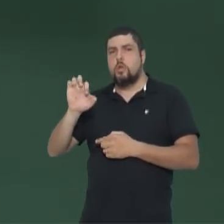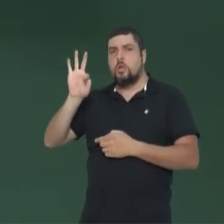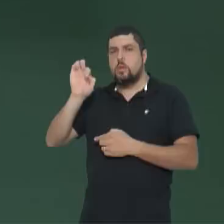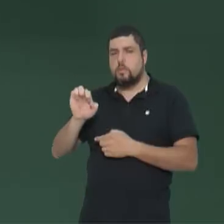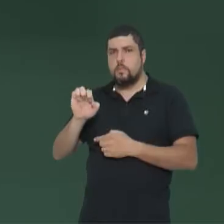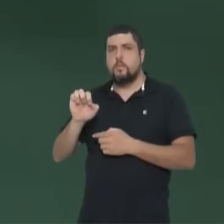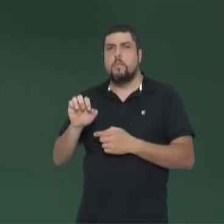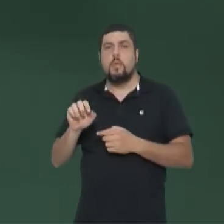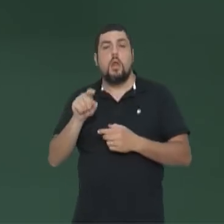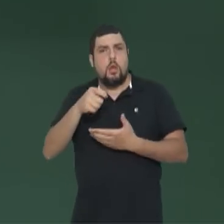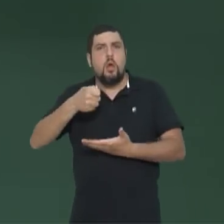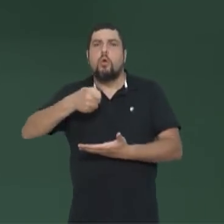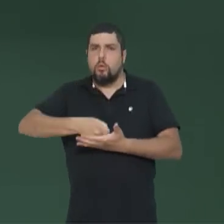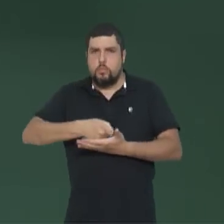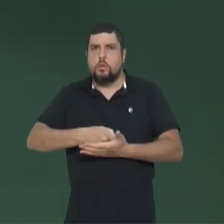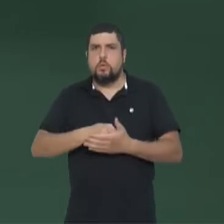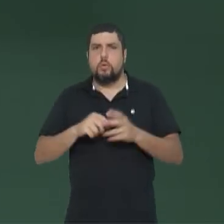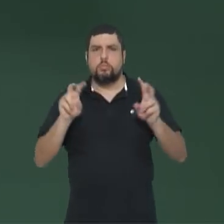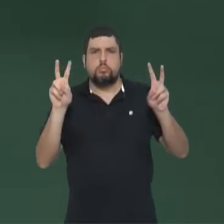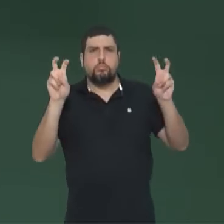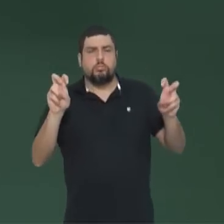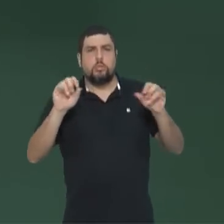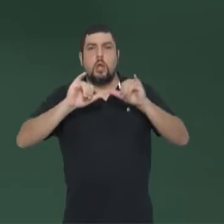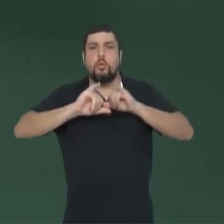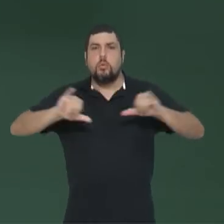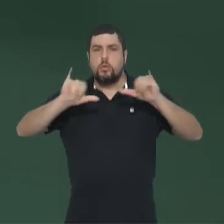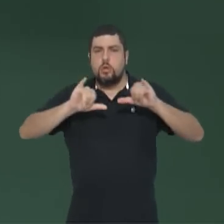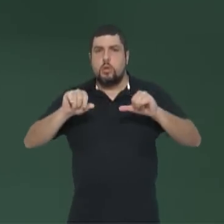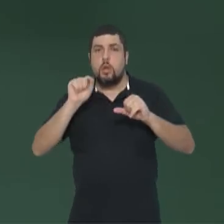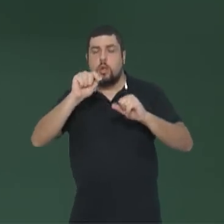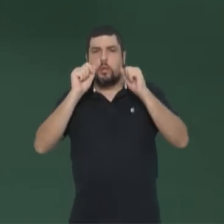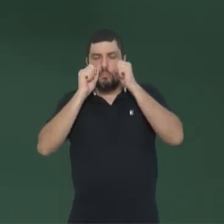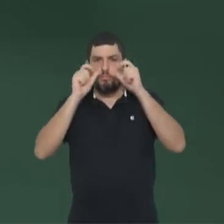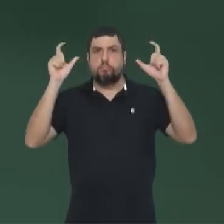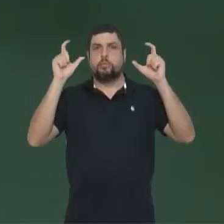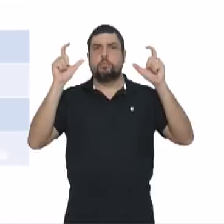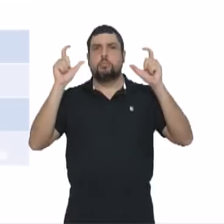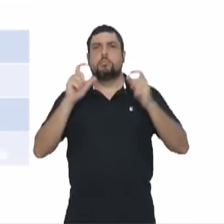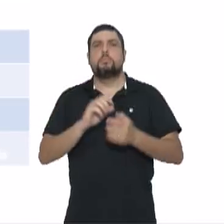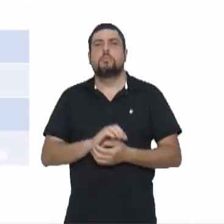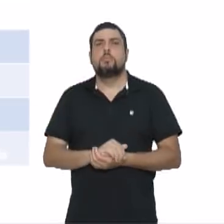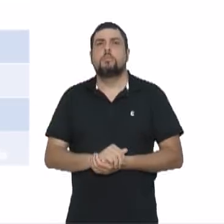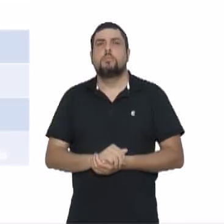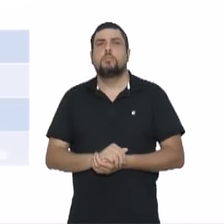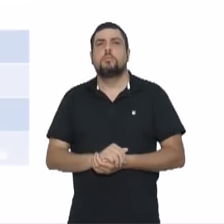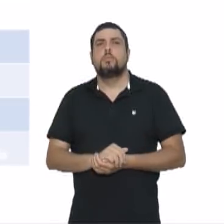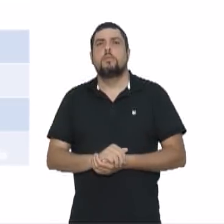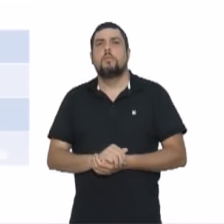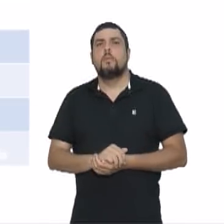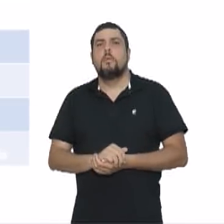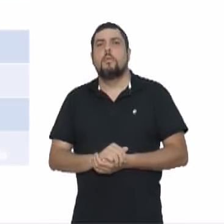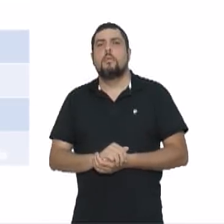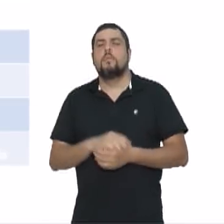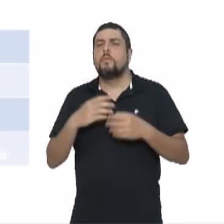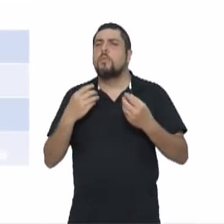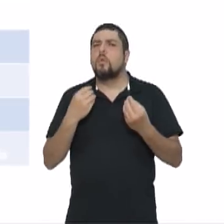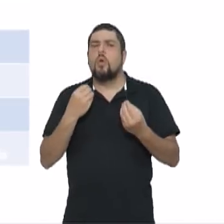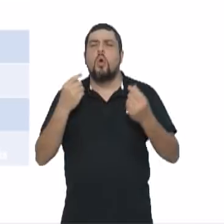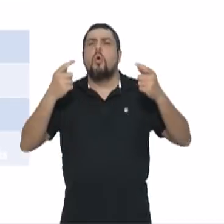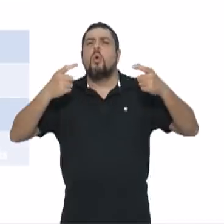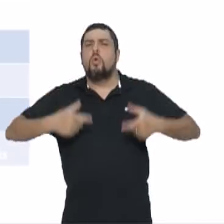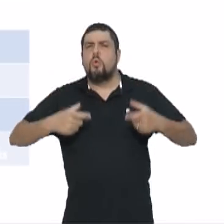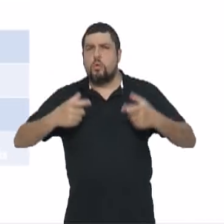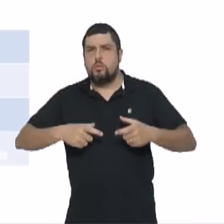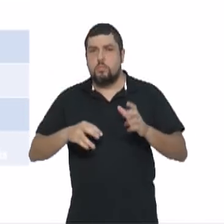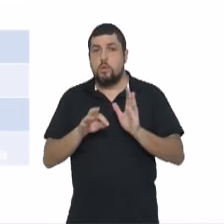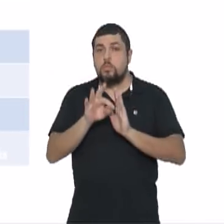item obrigatório, inclusive, é o que vai chamar aí a atenção do seu leitor. Onde que ele vai estar? Encontra-se